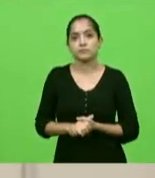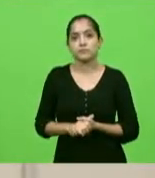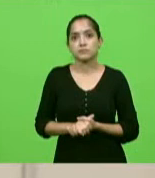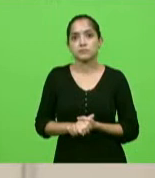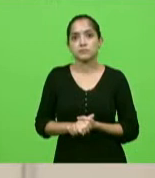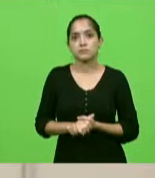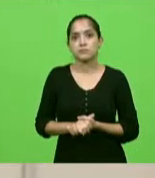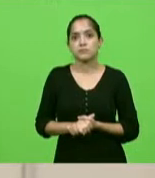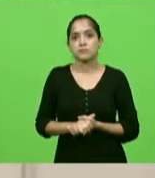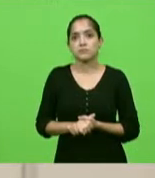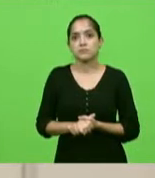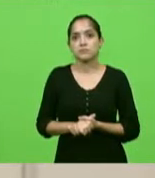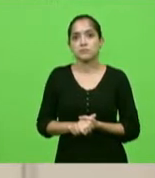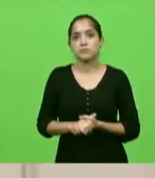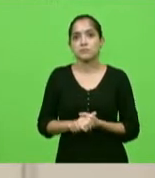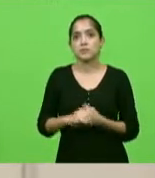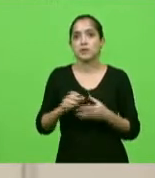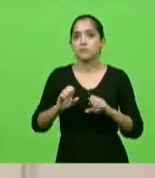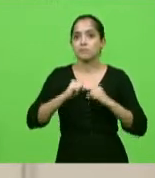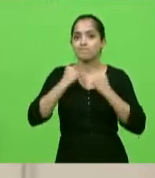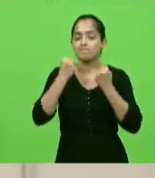pelo árduo,